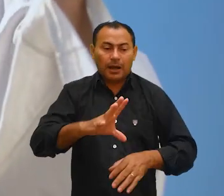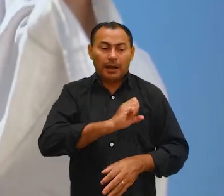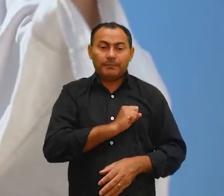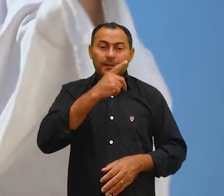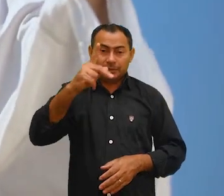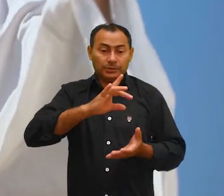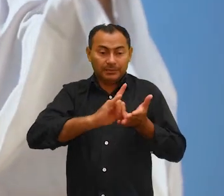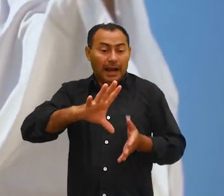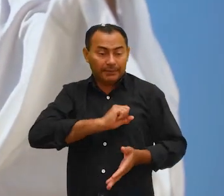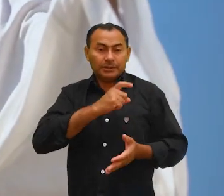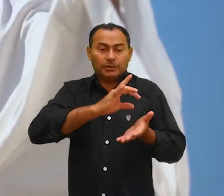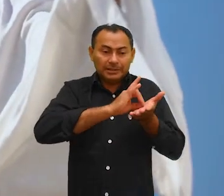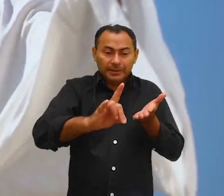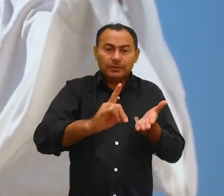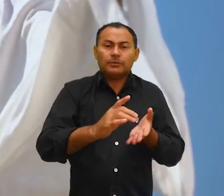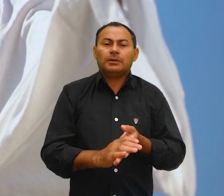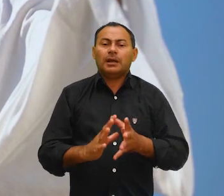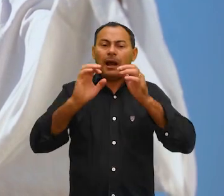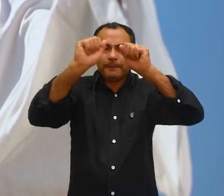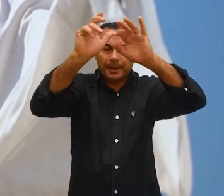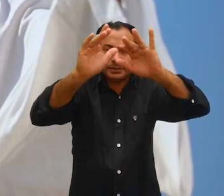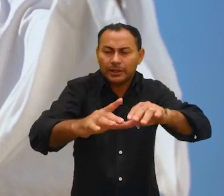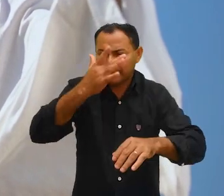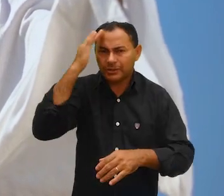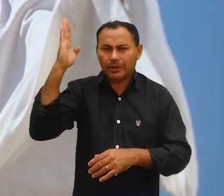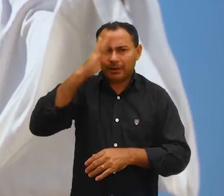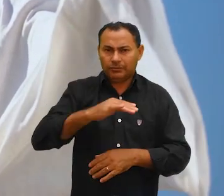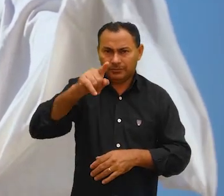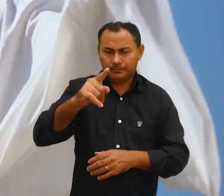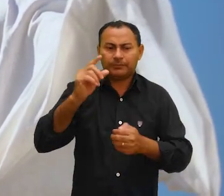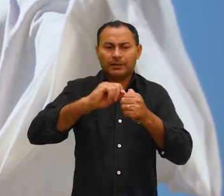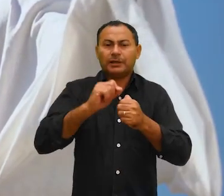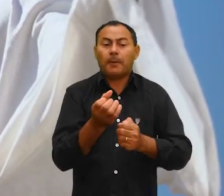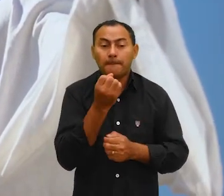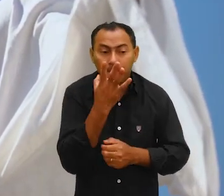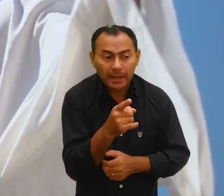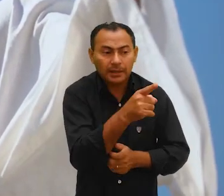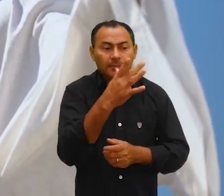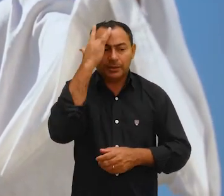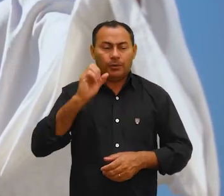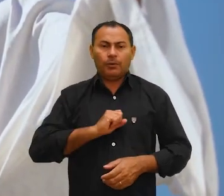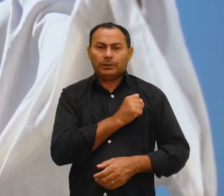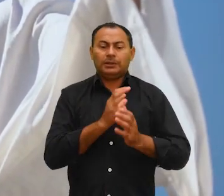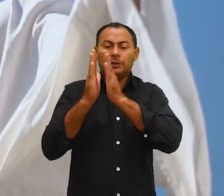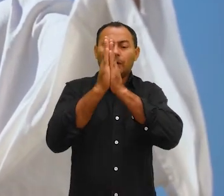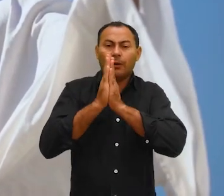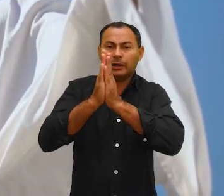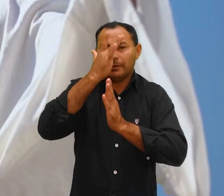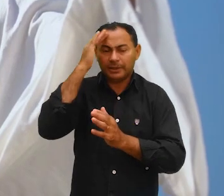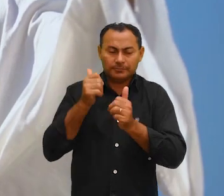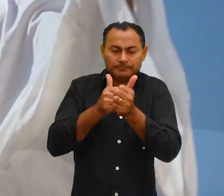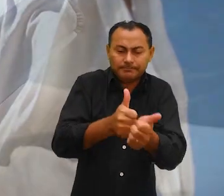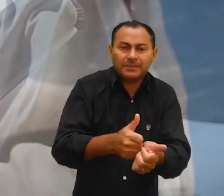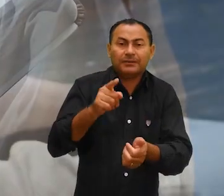Amem seus inimigos e abençoem aqueles que os amaldiçoam. Façam o bem para aqueles que os odeiam e orem por aqueles